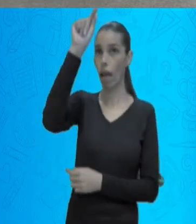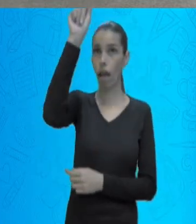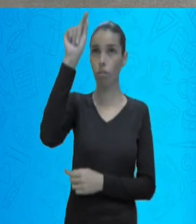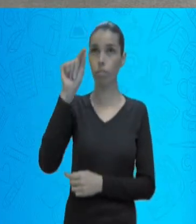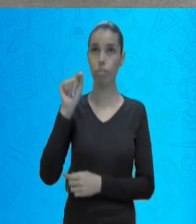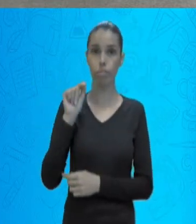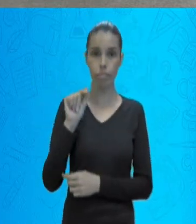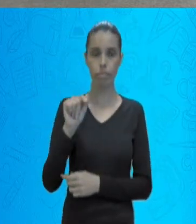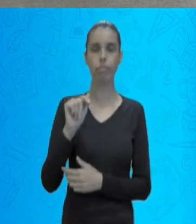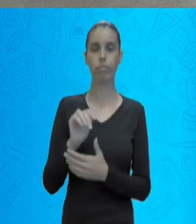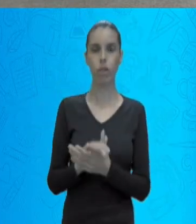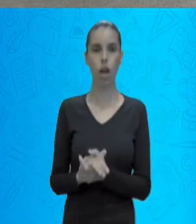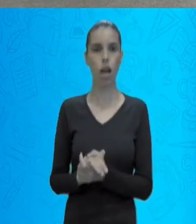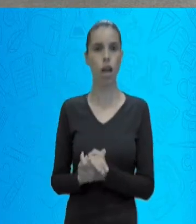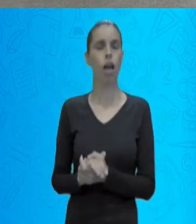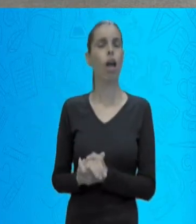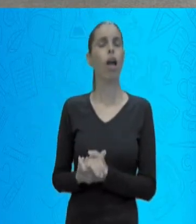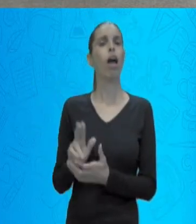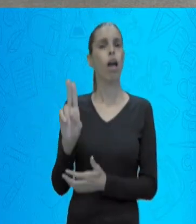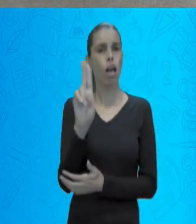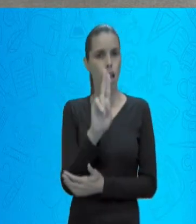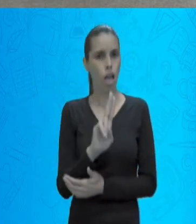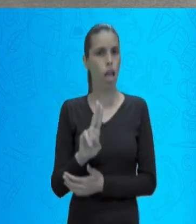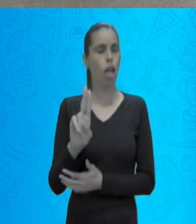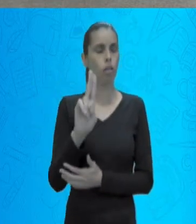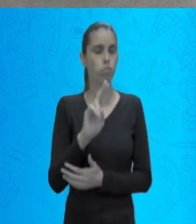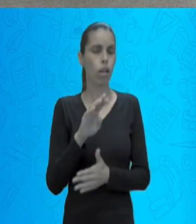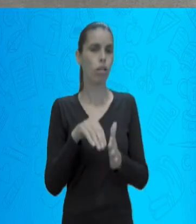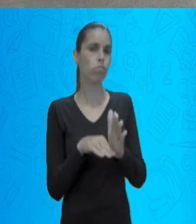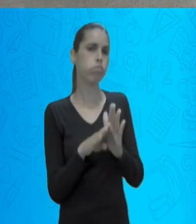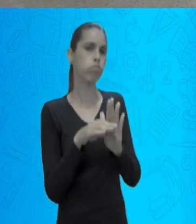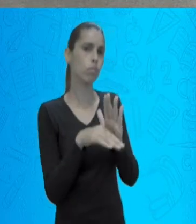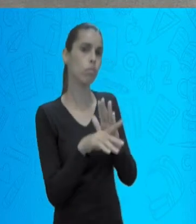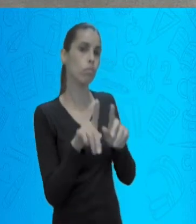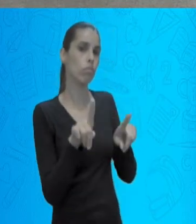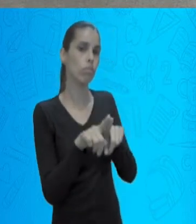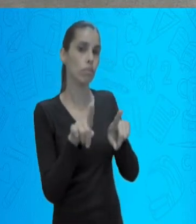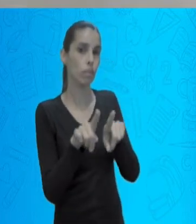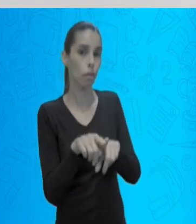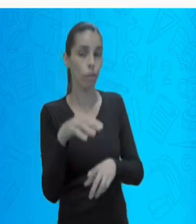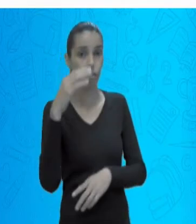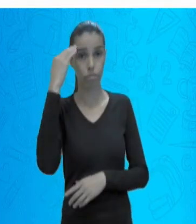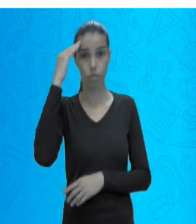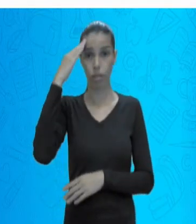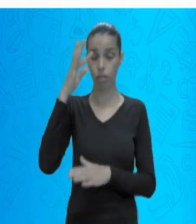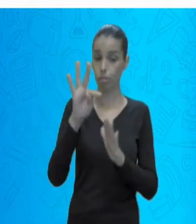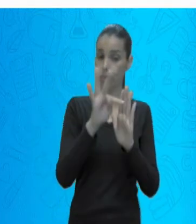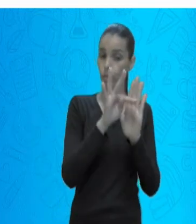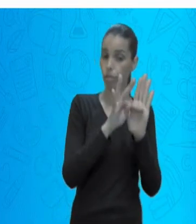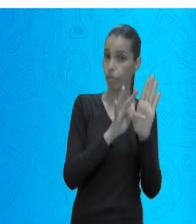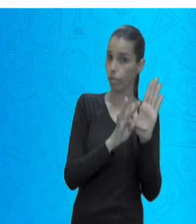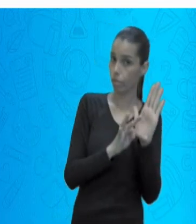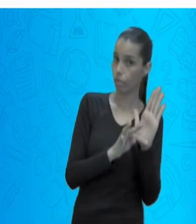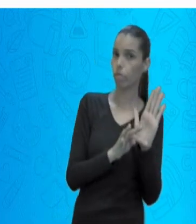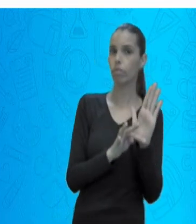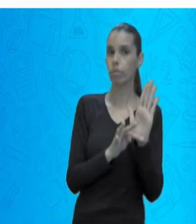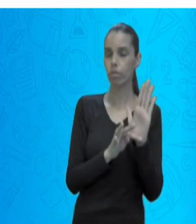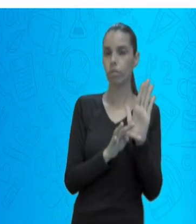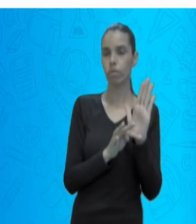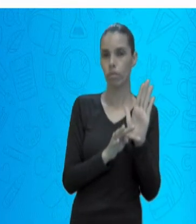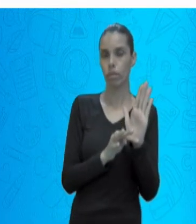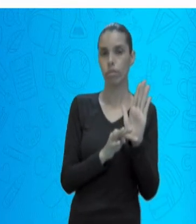muito usado também na fala e na interpretação de textos. O ponto de exclamação é utilizado